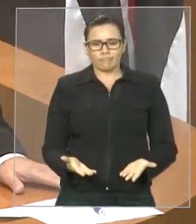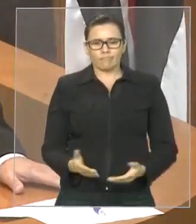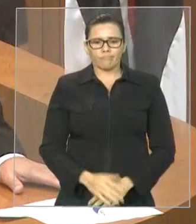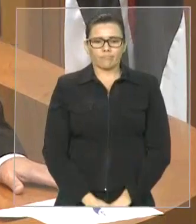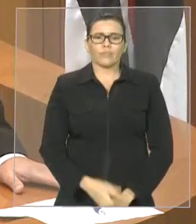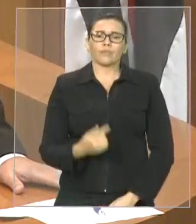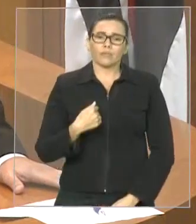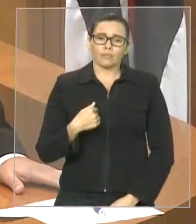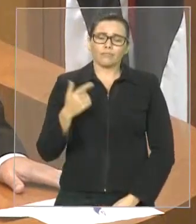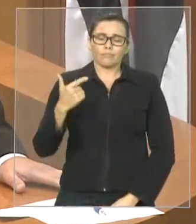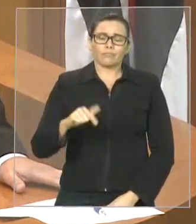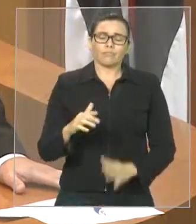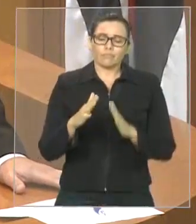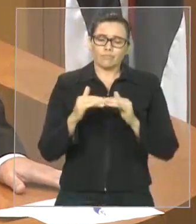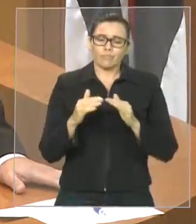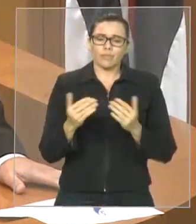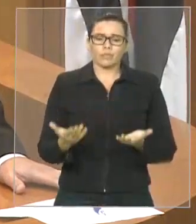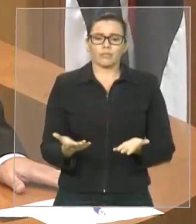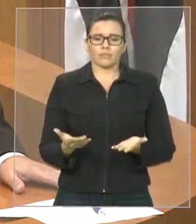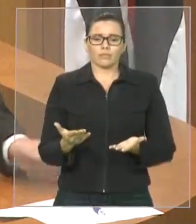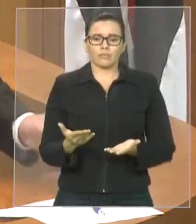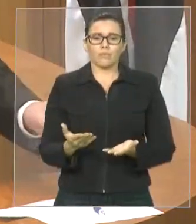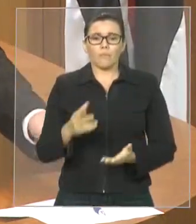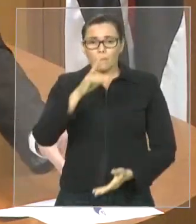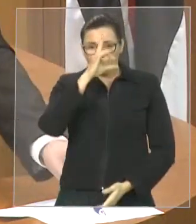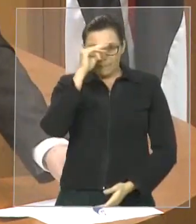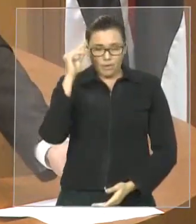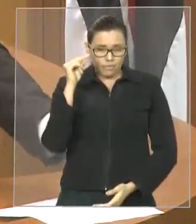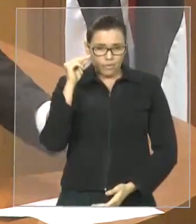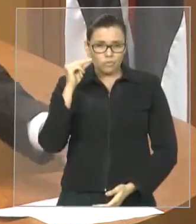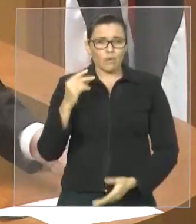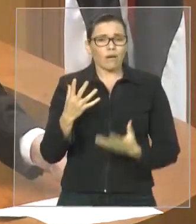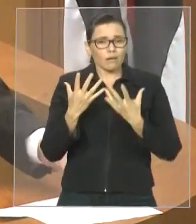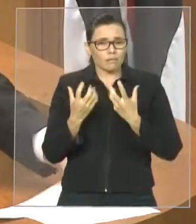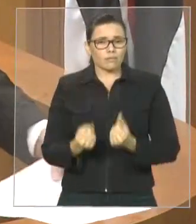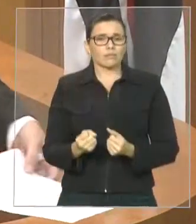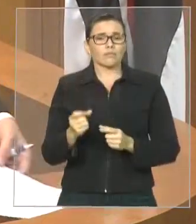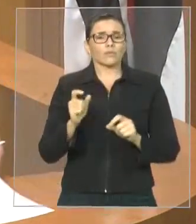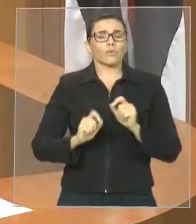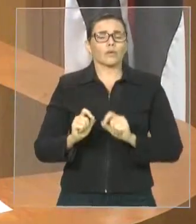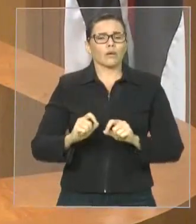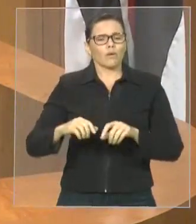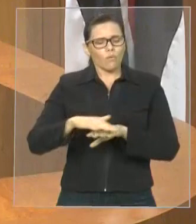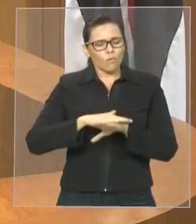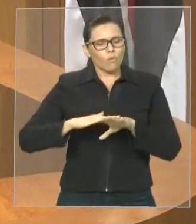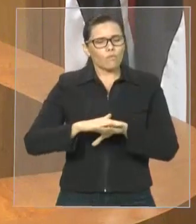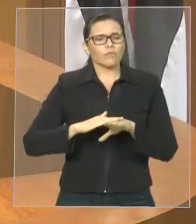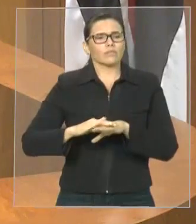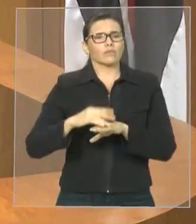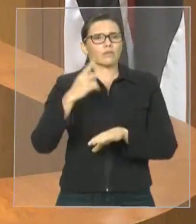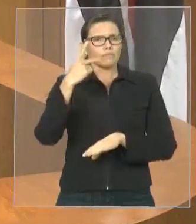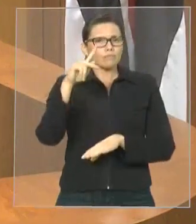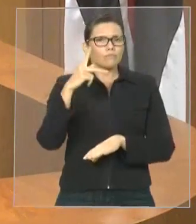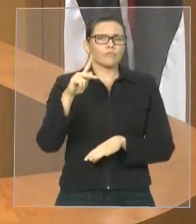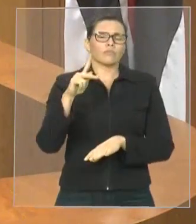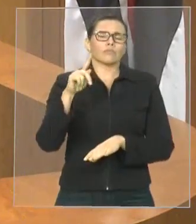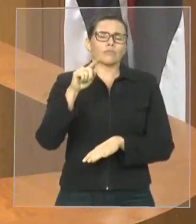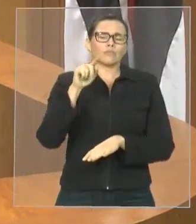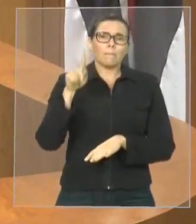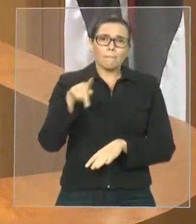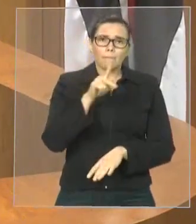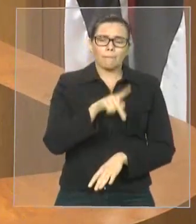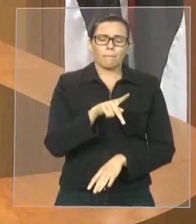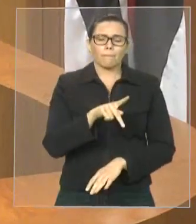dos educadores da rede municipal de ensino. E mais do que isso, volto a dizer, para que ele possa ter consciência